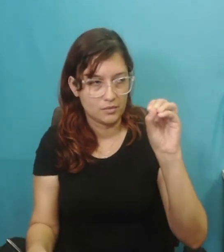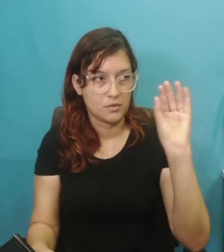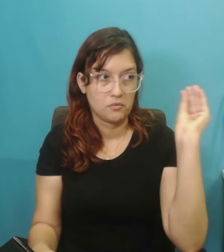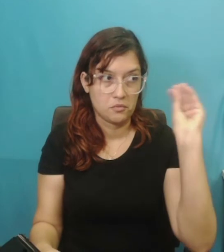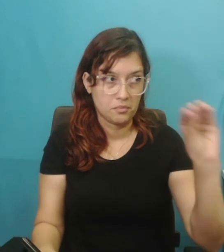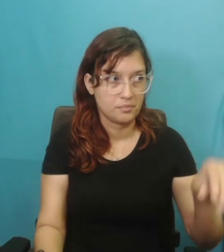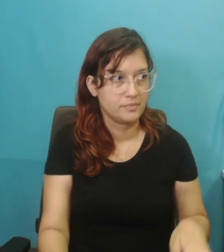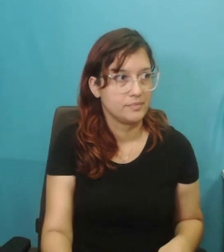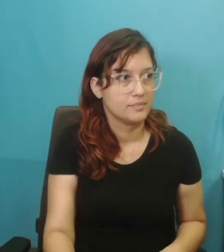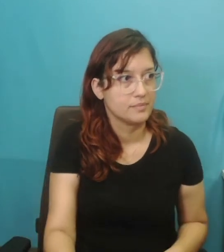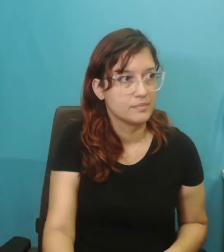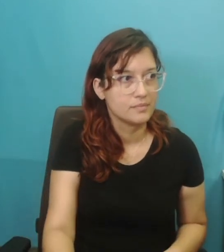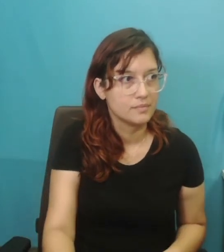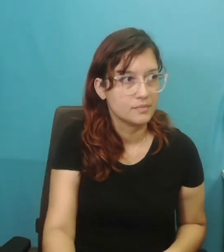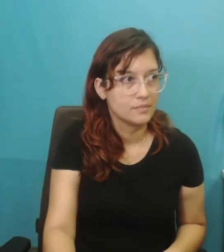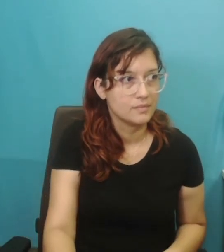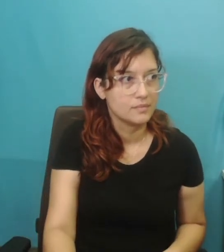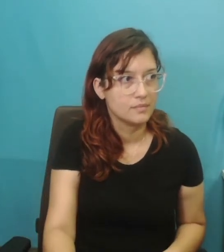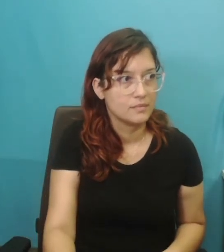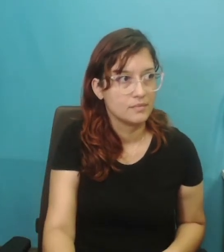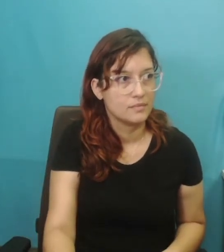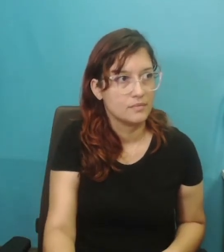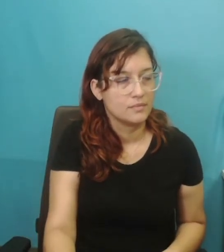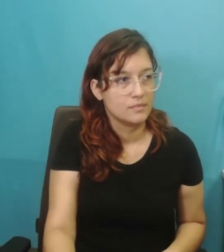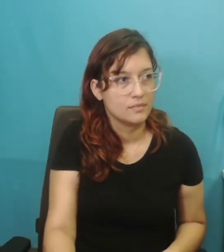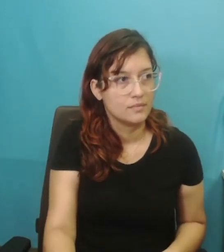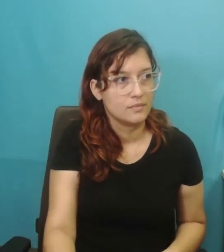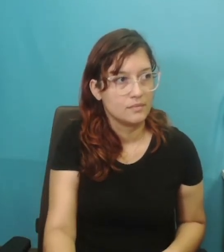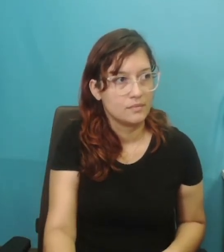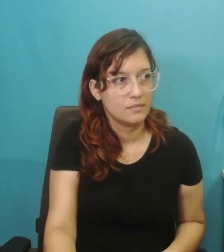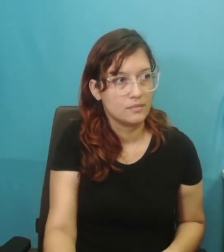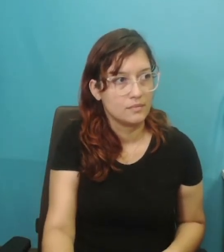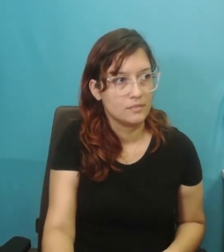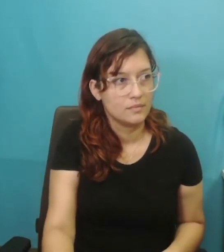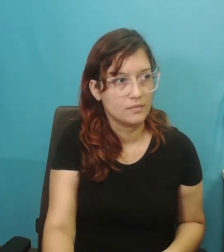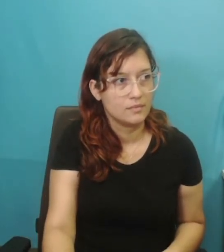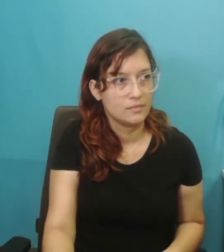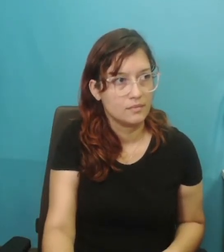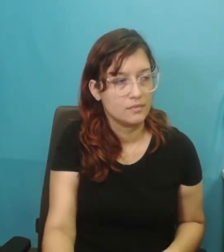igual a 200 newtons por metro